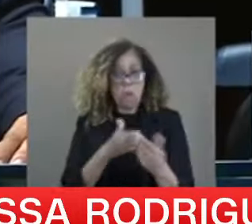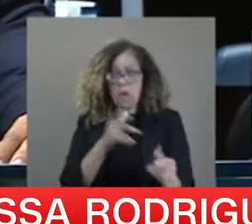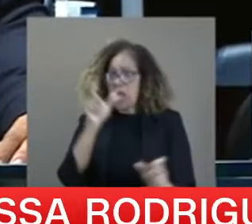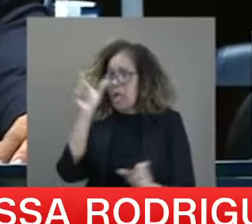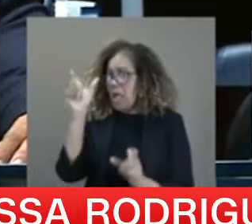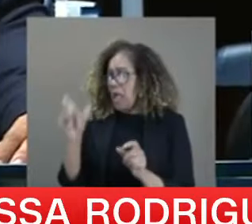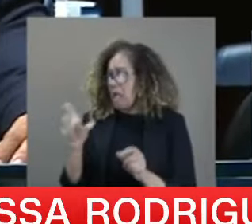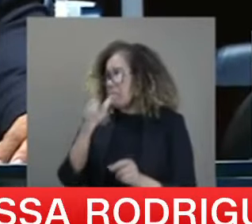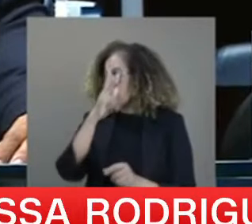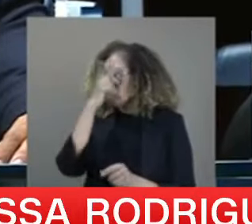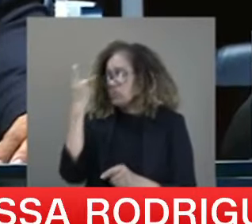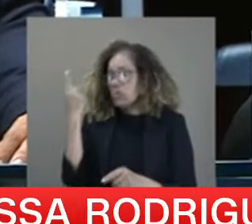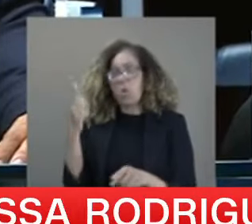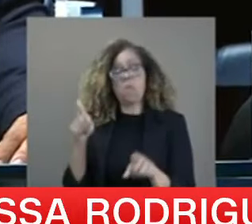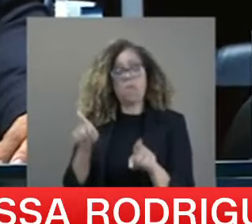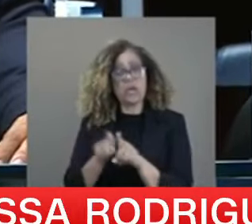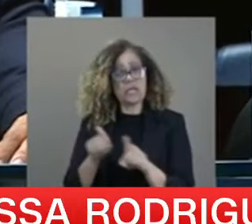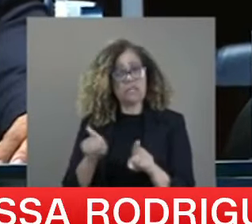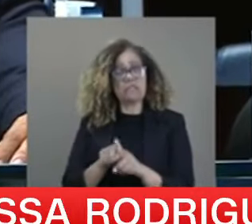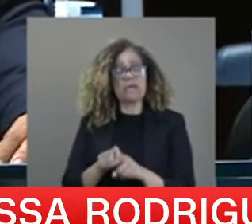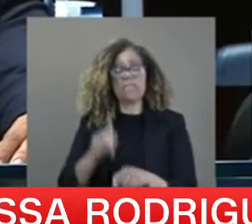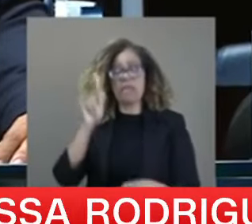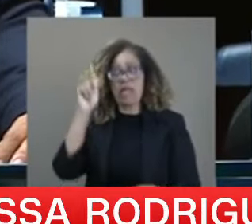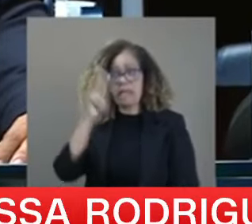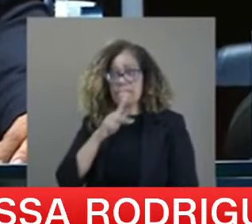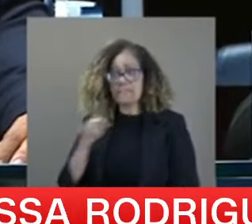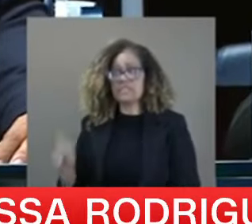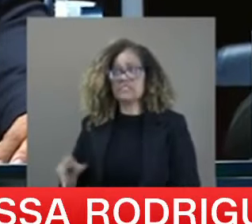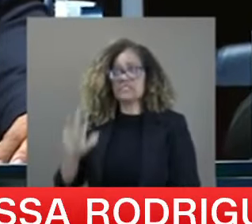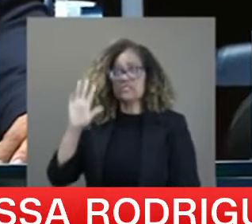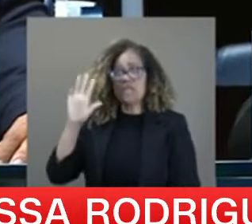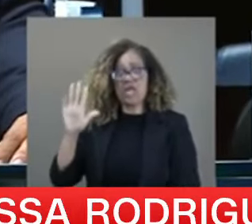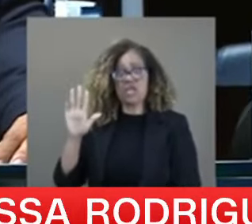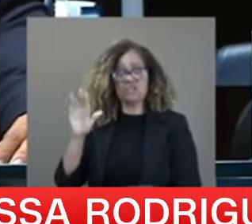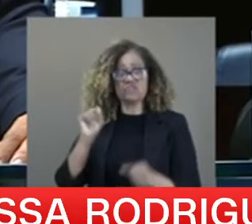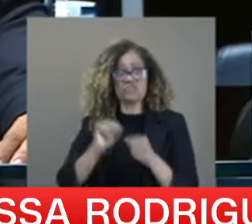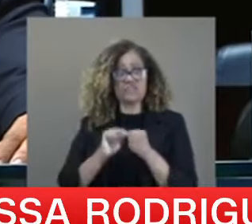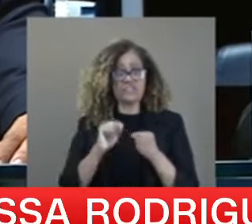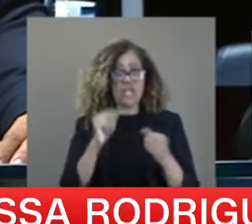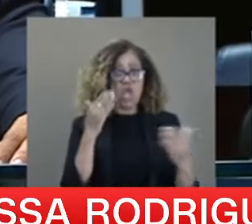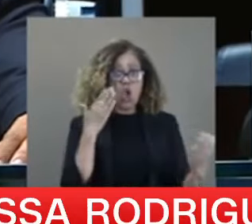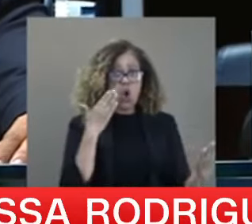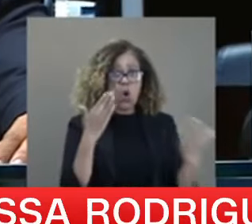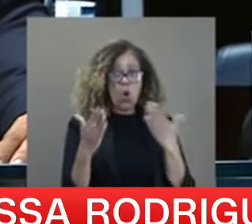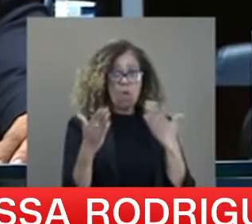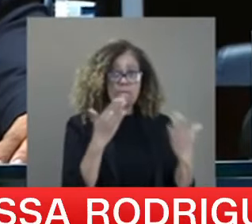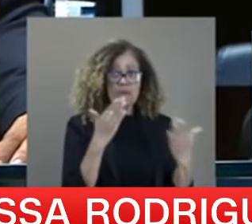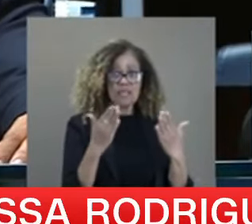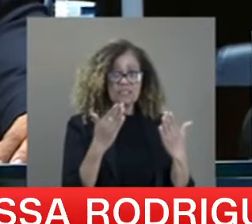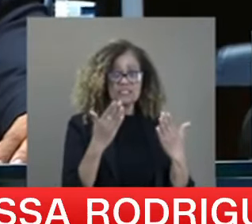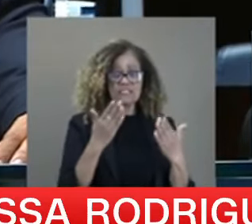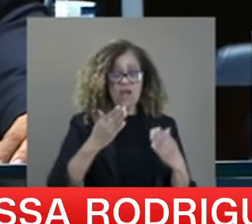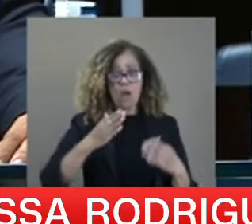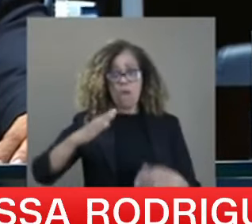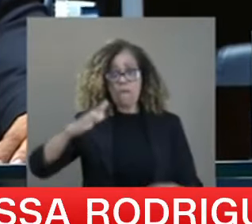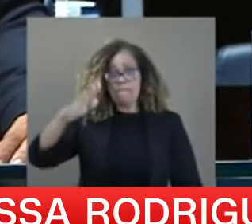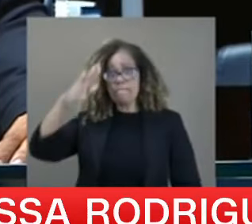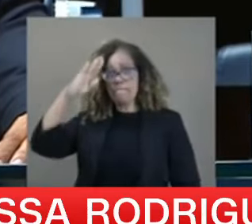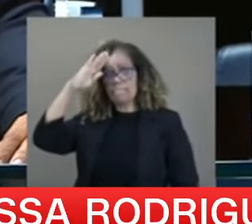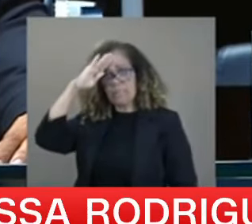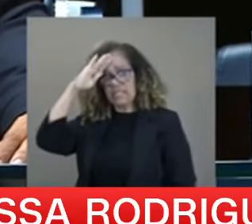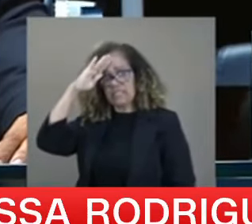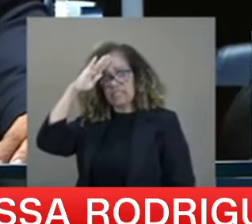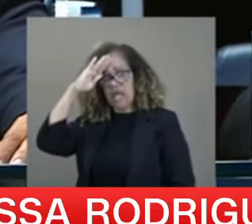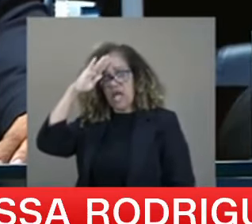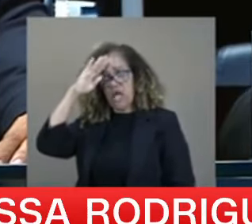esse entendimento. Isso não significa que não continua e muito as críticas, e a gente agora vê essa crítica do presidente do